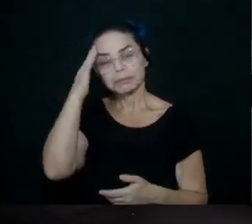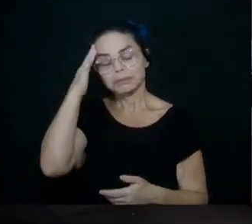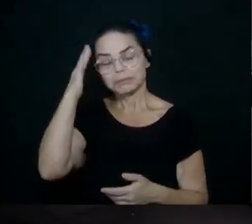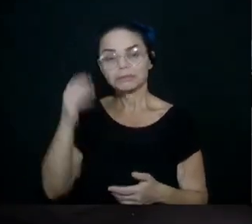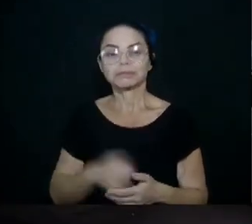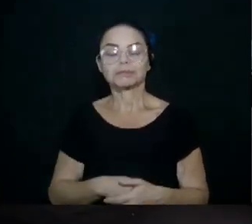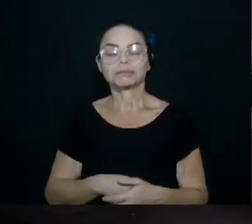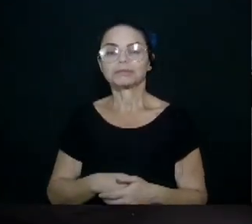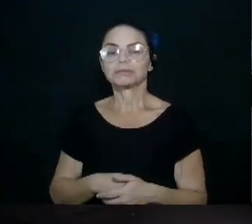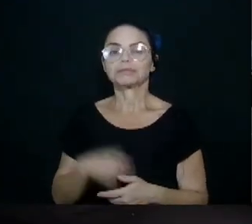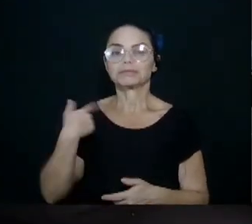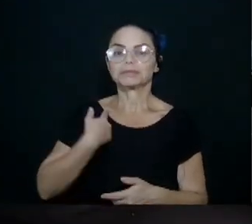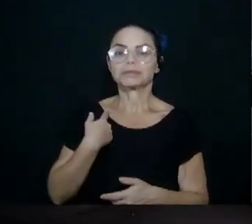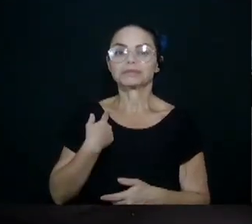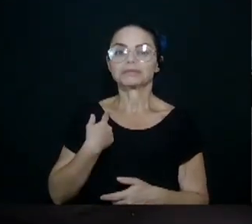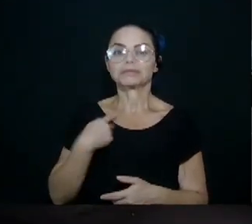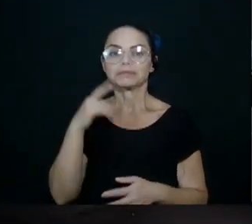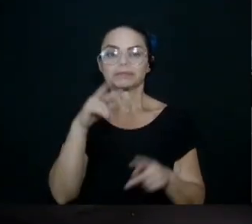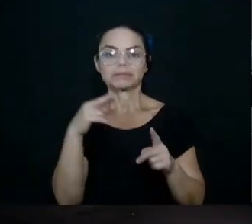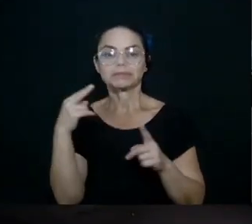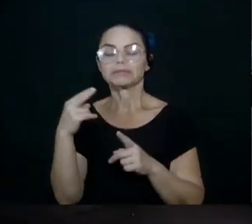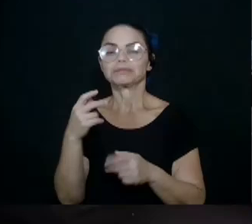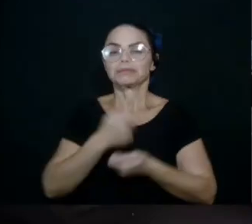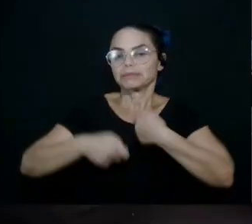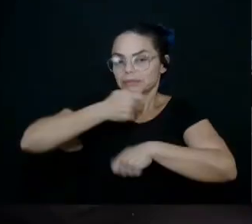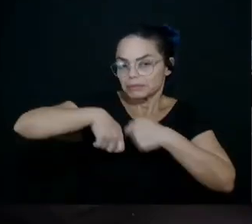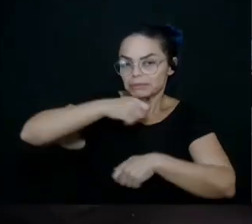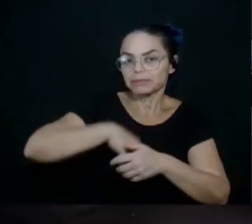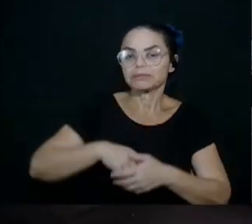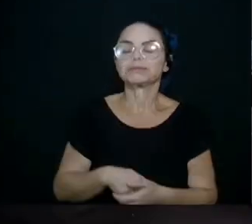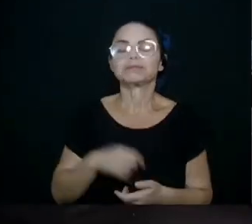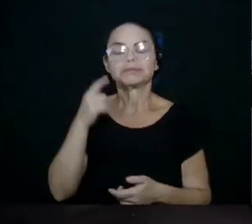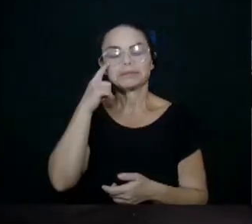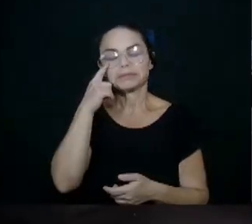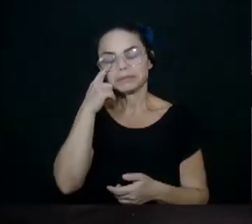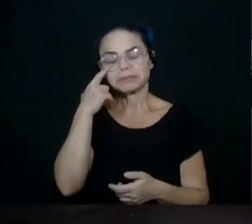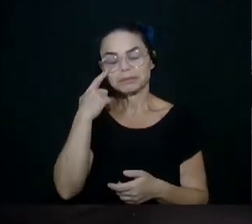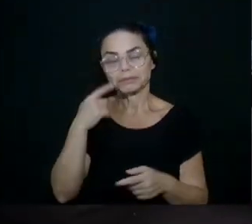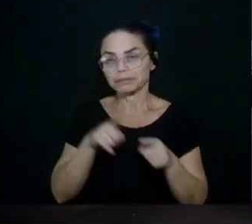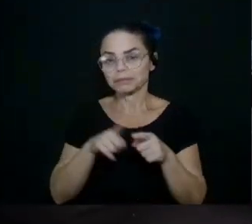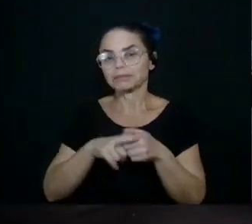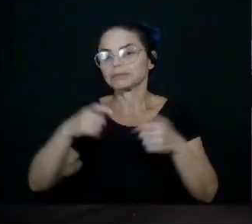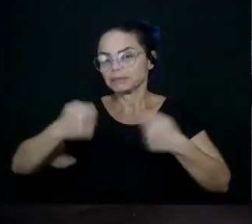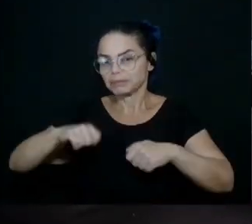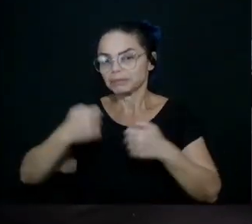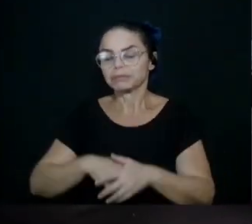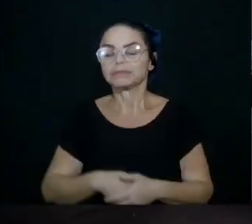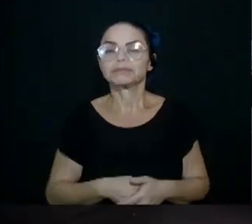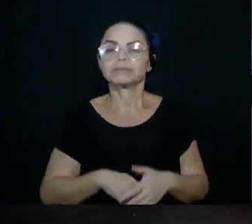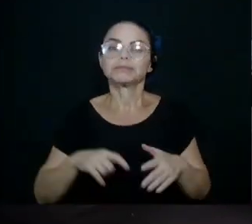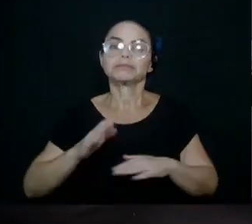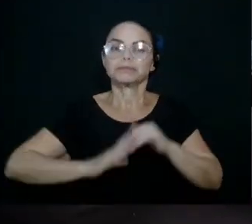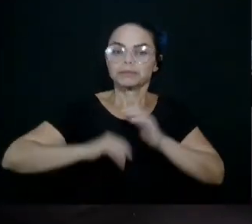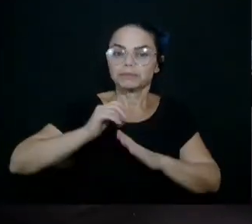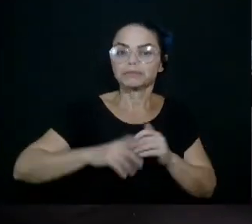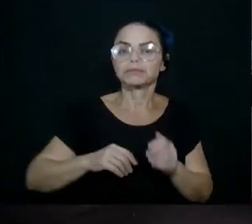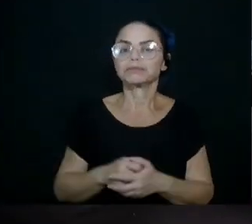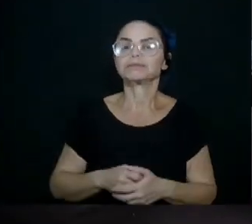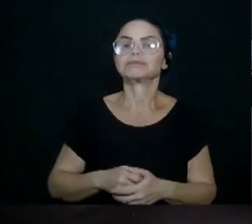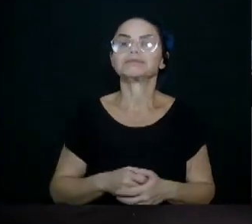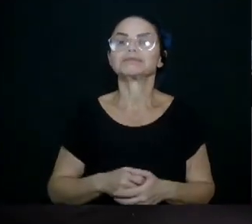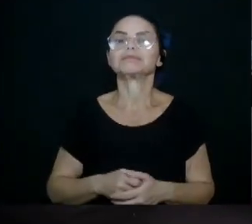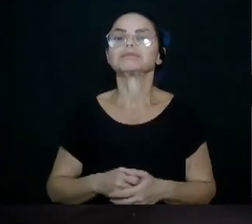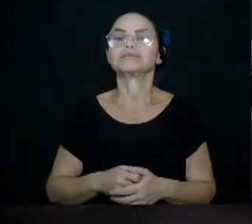segmento do ponto de vista de administrar. Também é preciso que na sua profissão, a gente fala isso muito com as